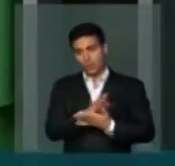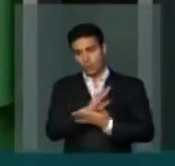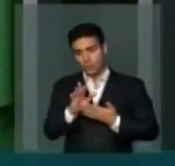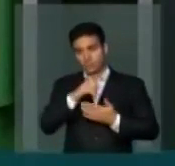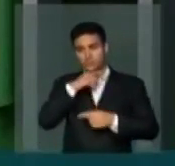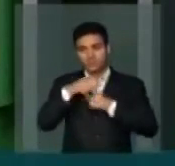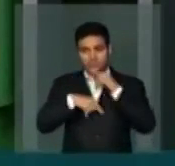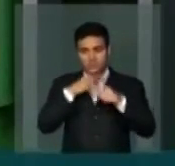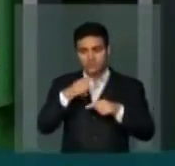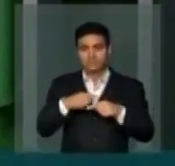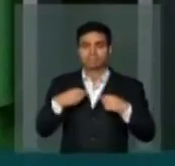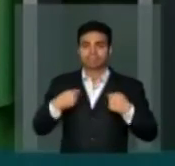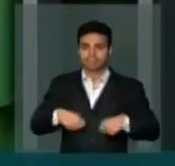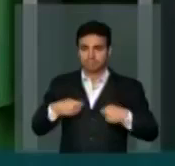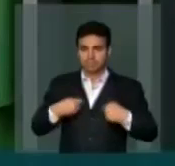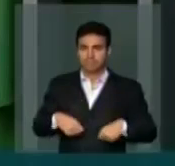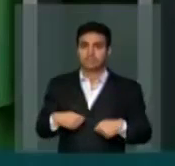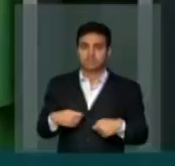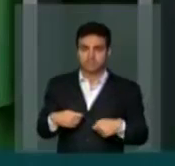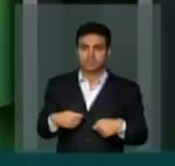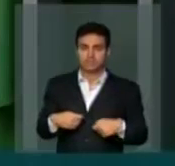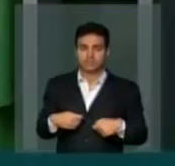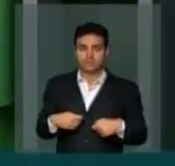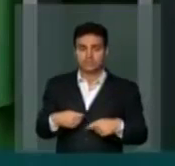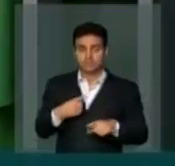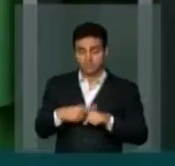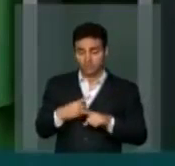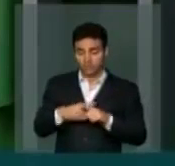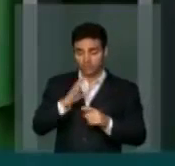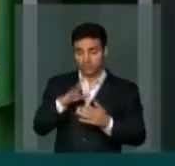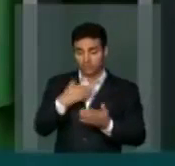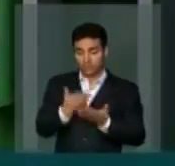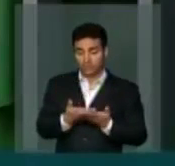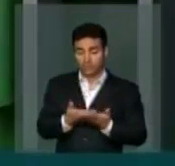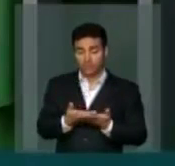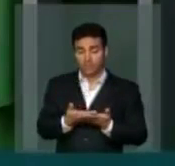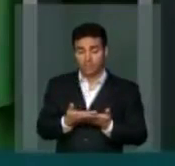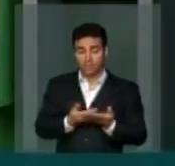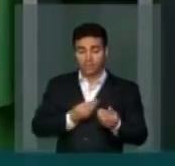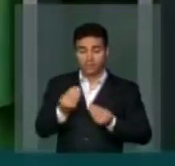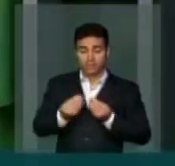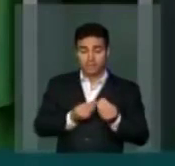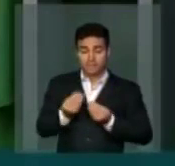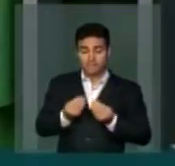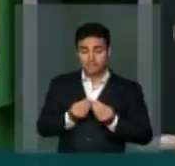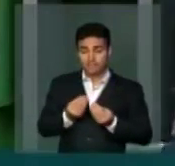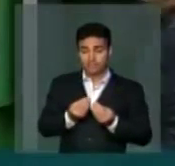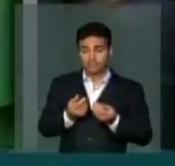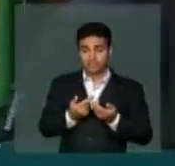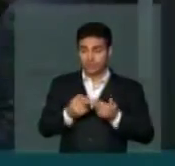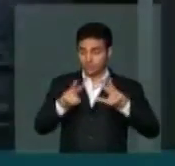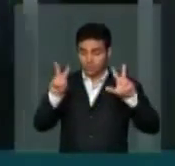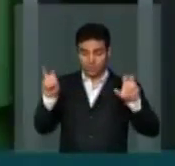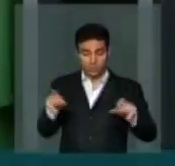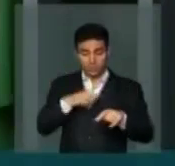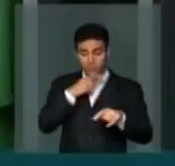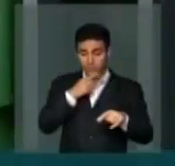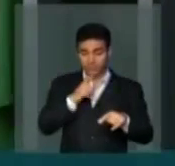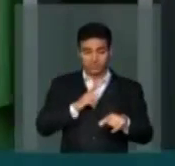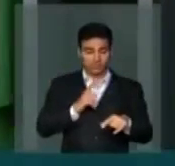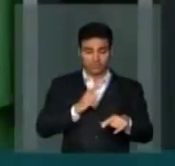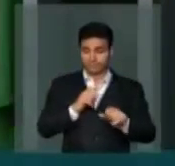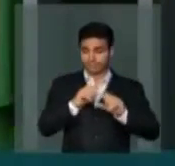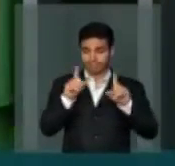perguntas precisam ser feitas, pois resistem a ser desmanchadas no ar fluido das questões que nos afetam.